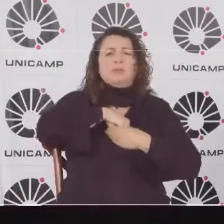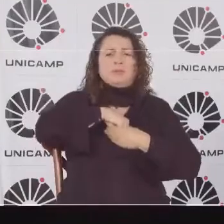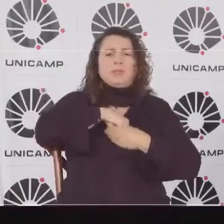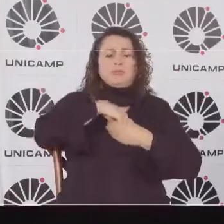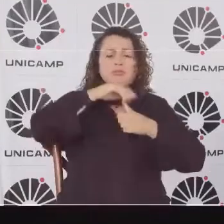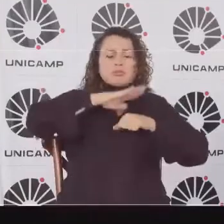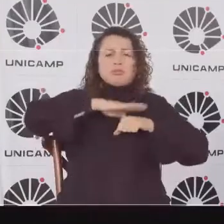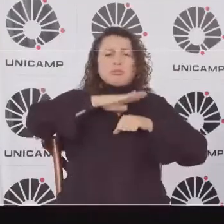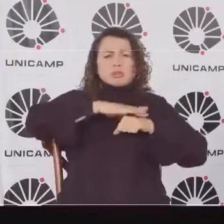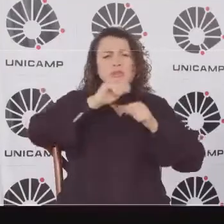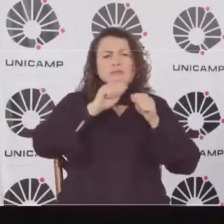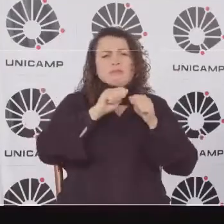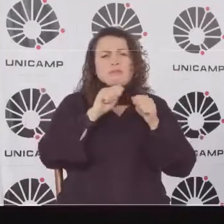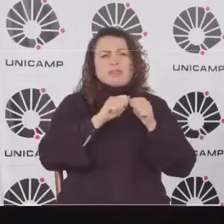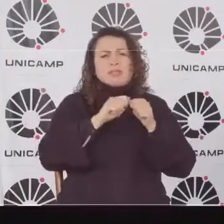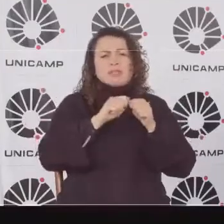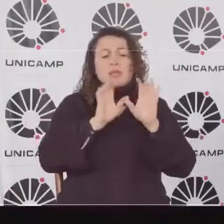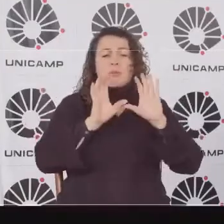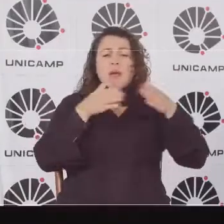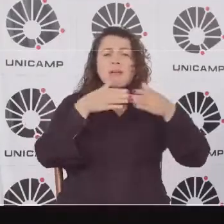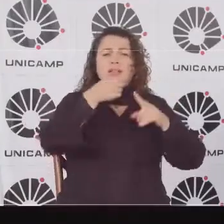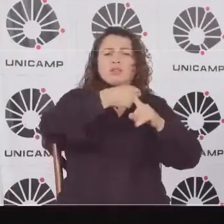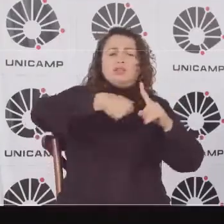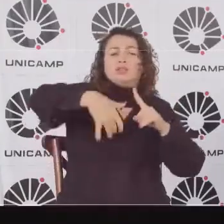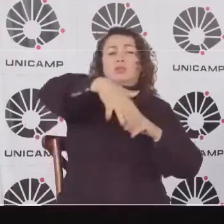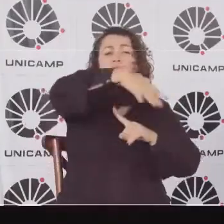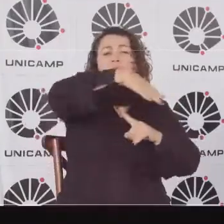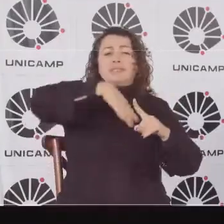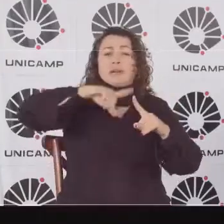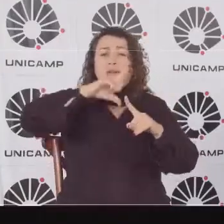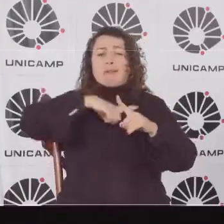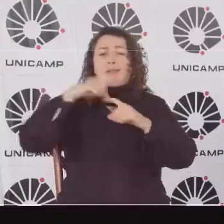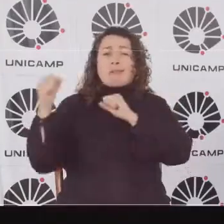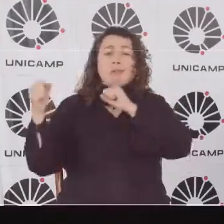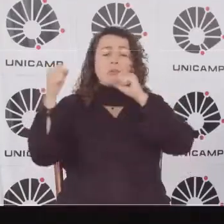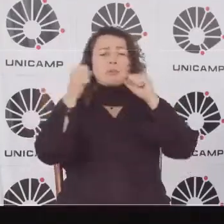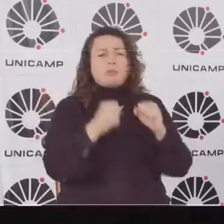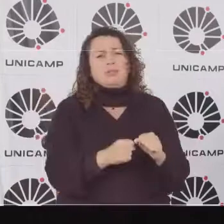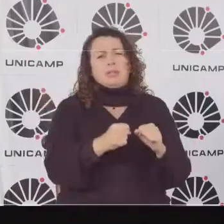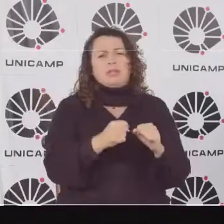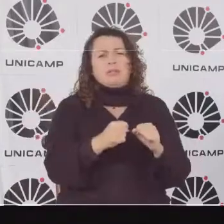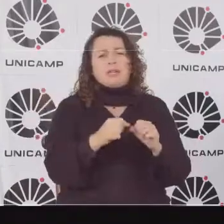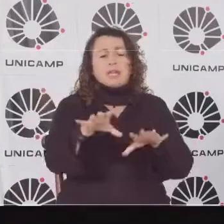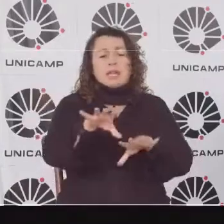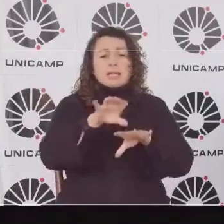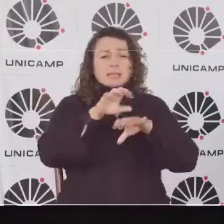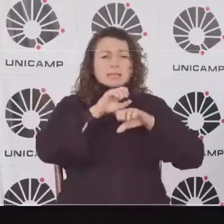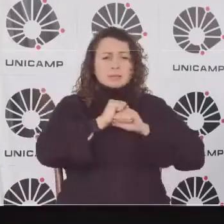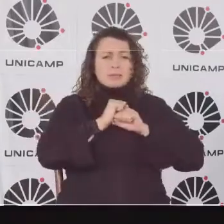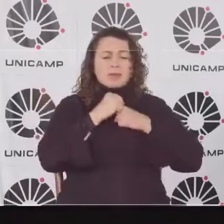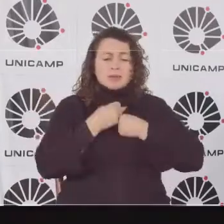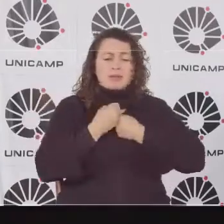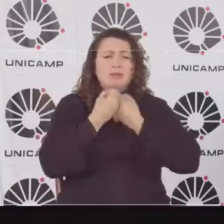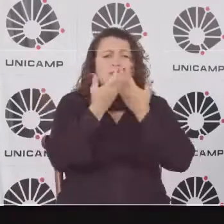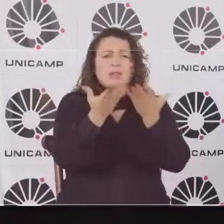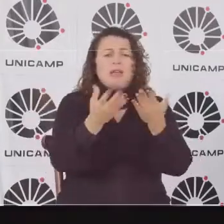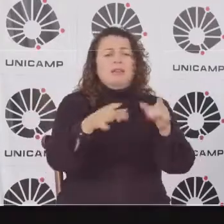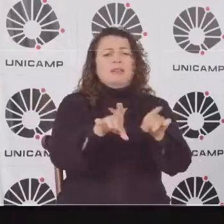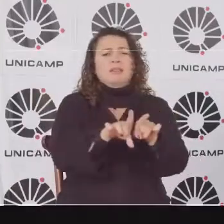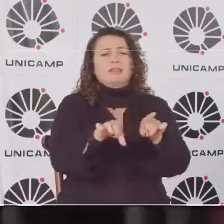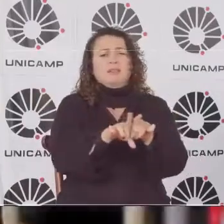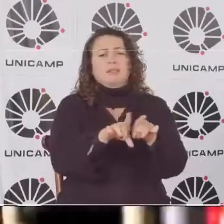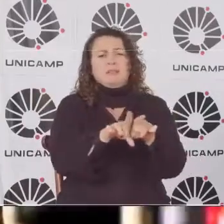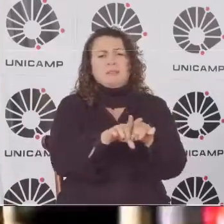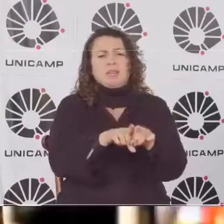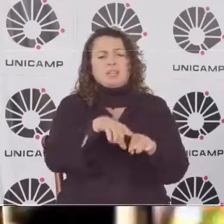a gente e é uma categoria social com poder de não apenas receber mas de dar ordens